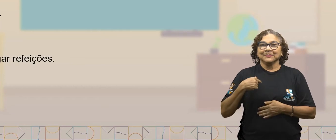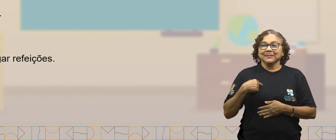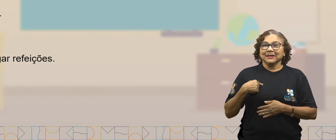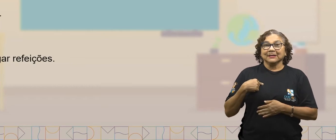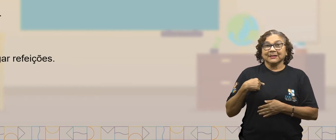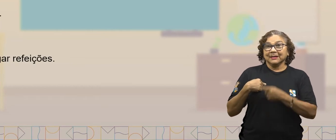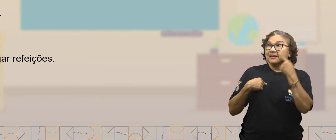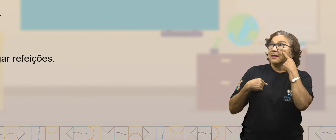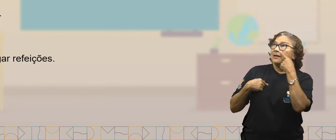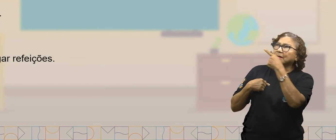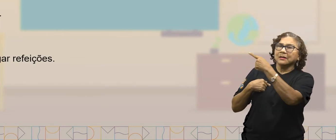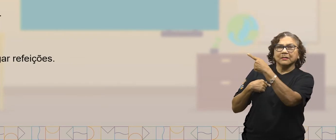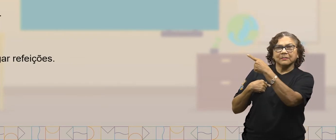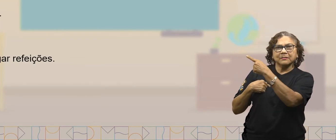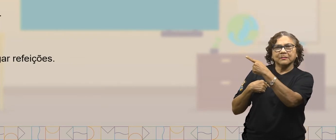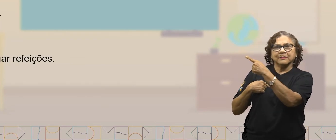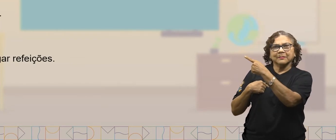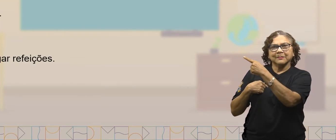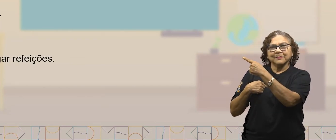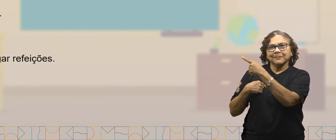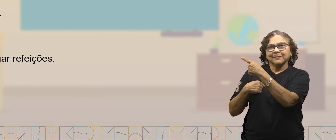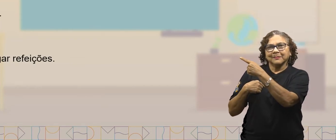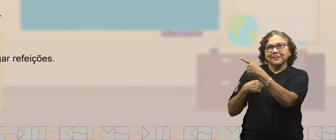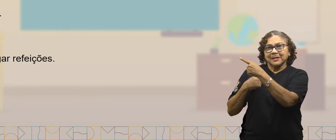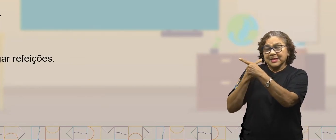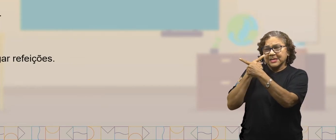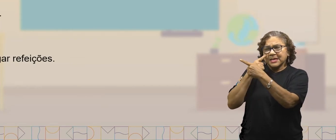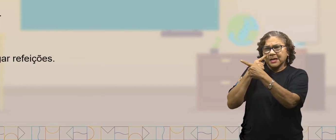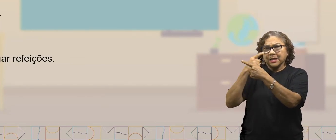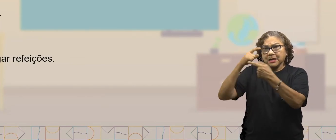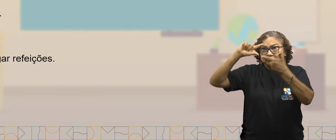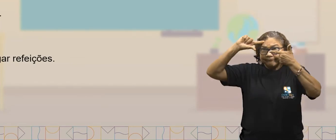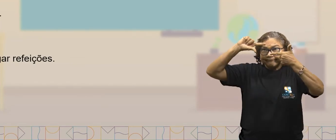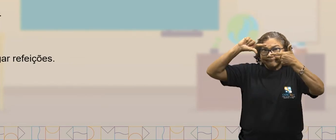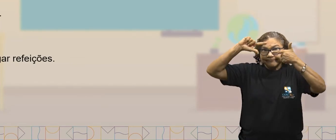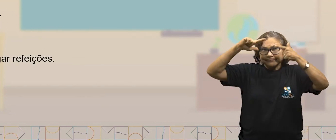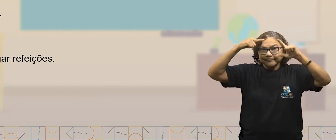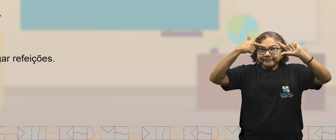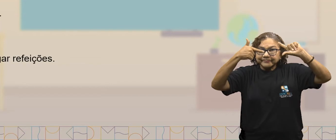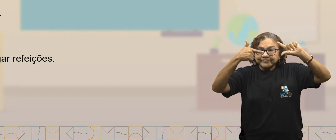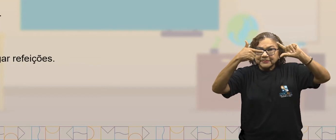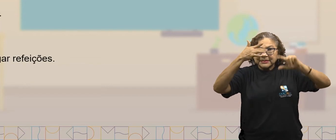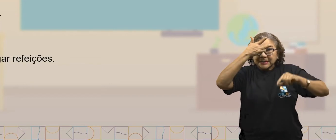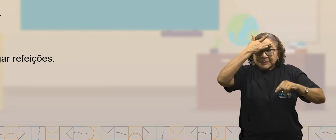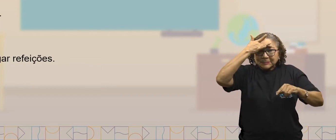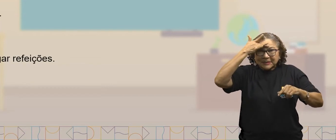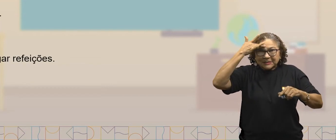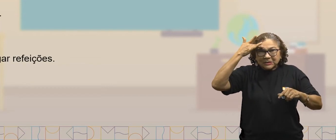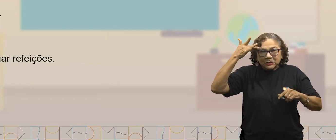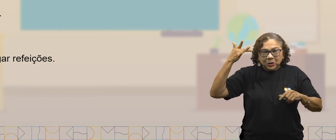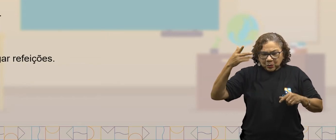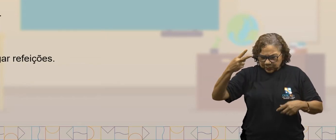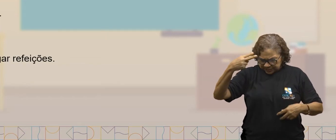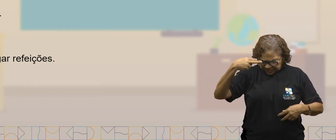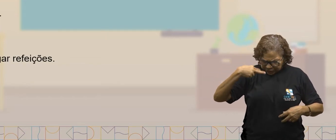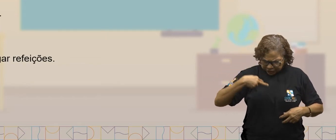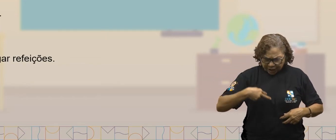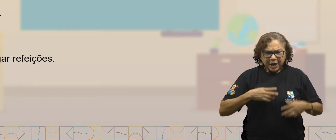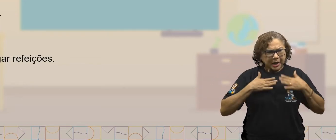um transtorno ou distúrbio alimentar e psicológico no qual a pessoa enxerga seu corpo de maneira